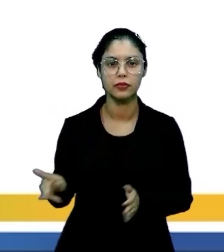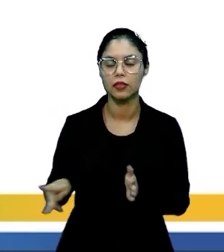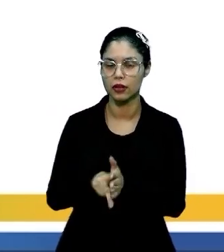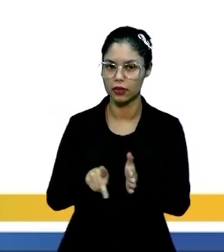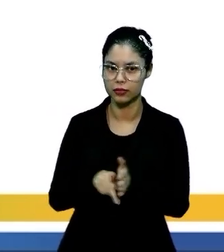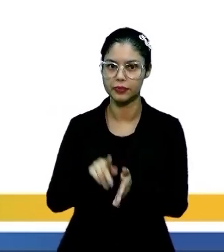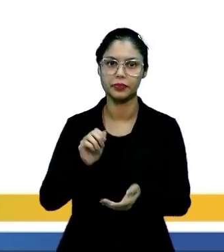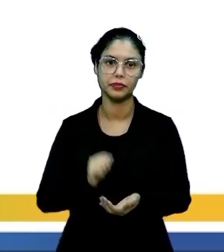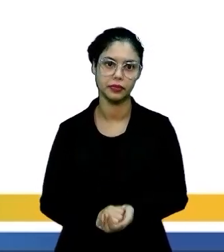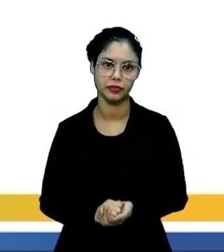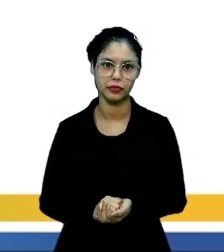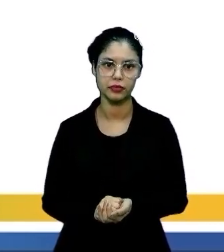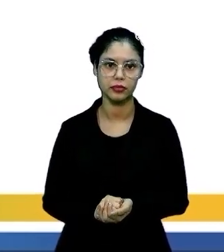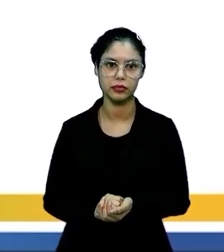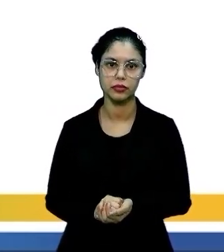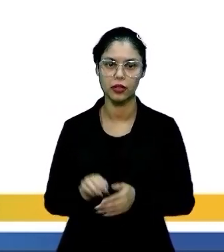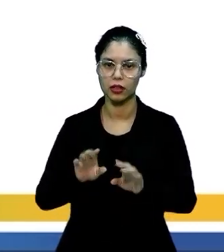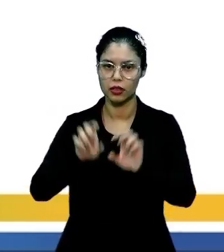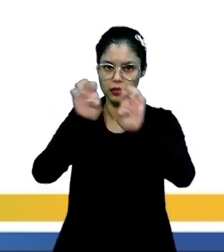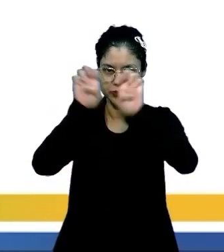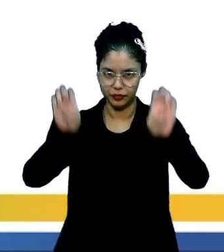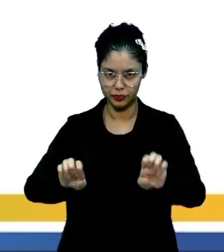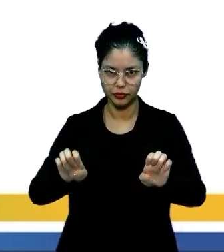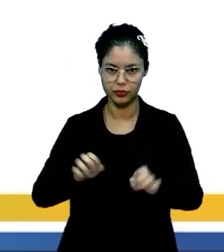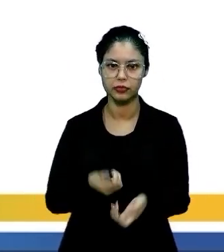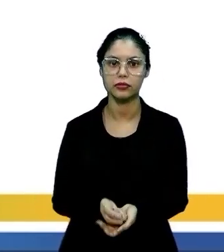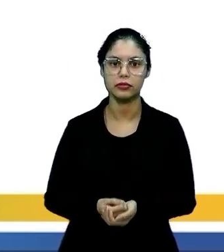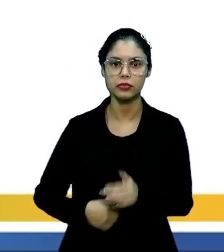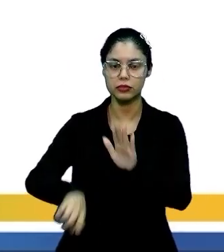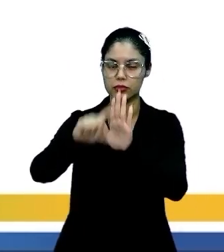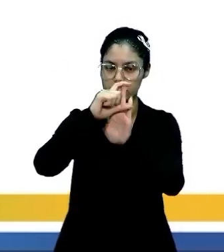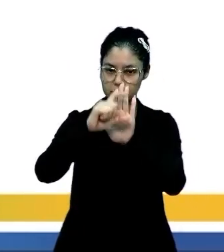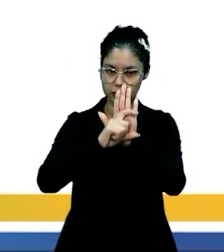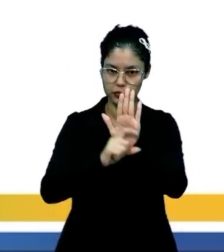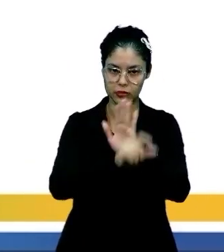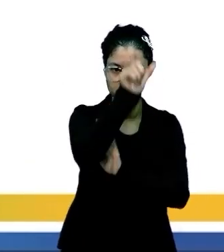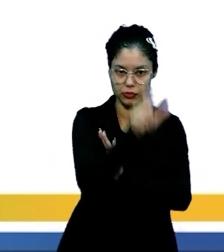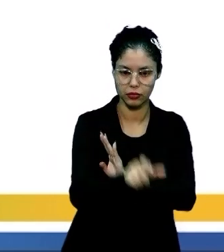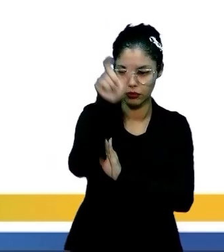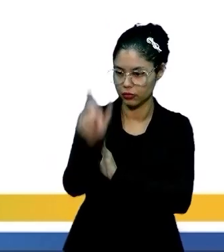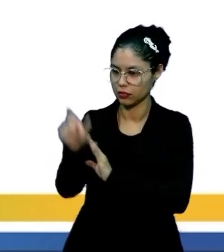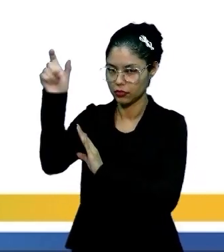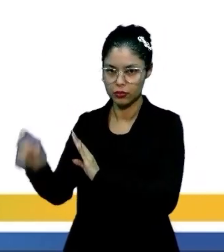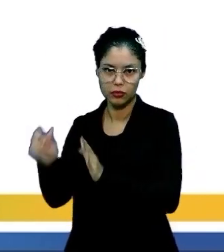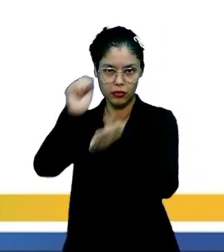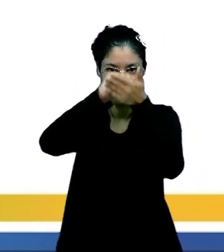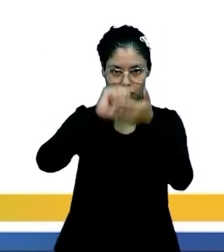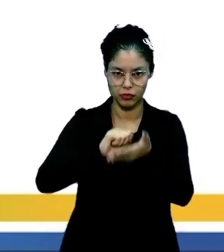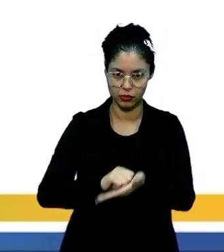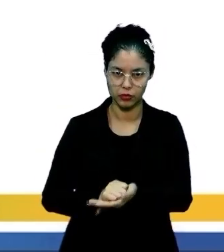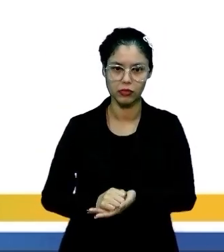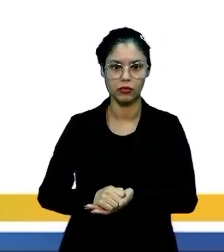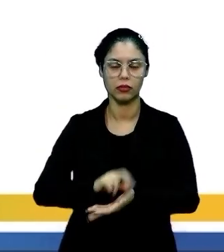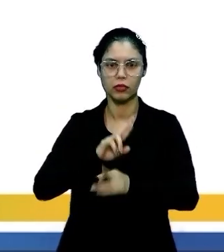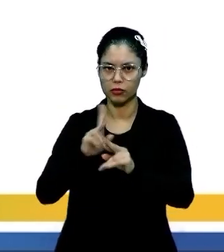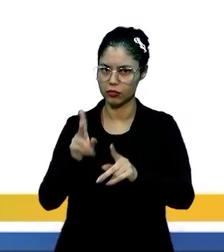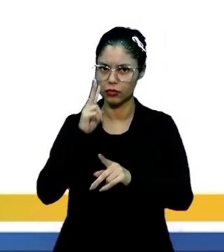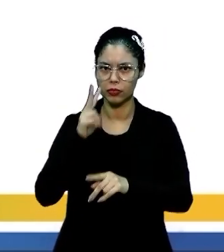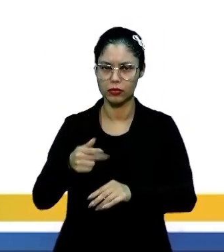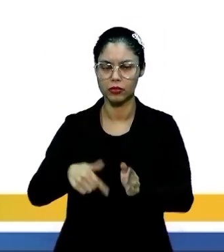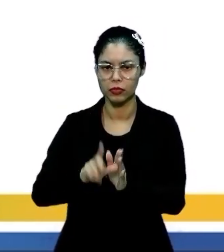exatamente esse formato, escrito em colunas, bem diferente dos gêneros que nós vimos